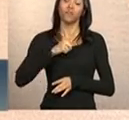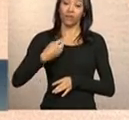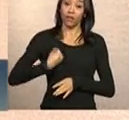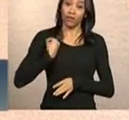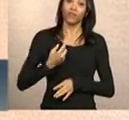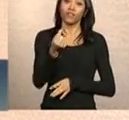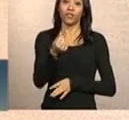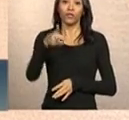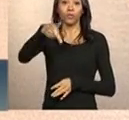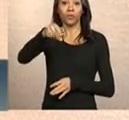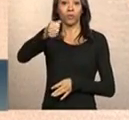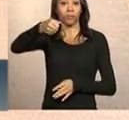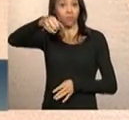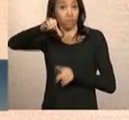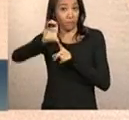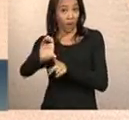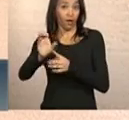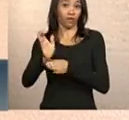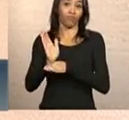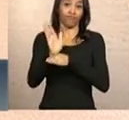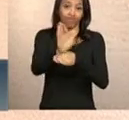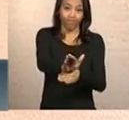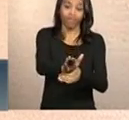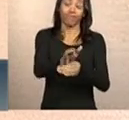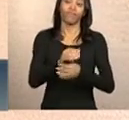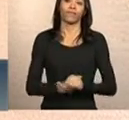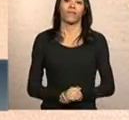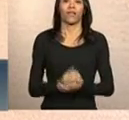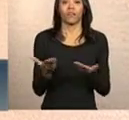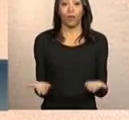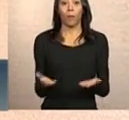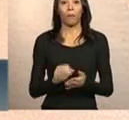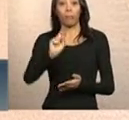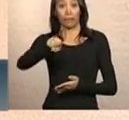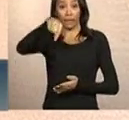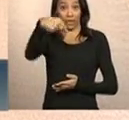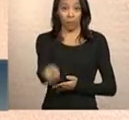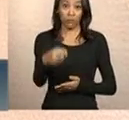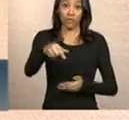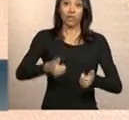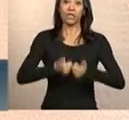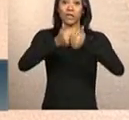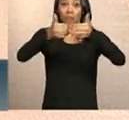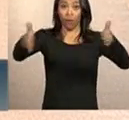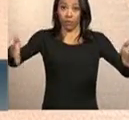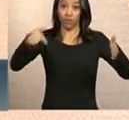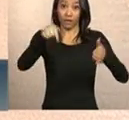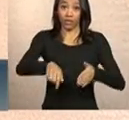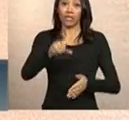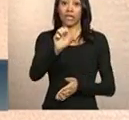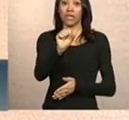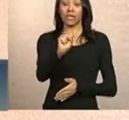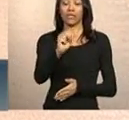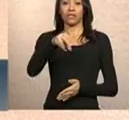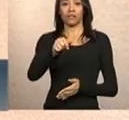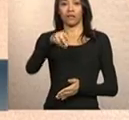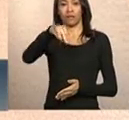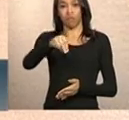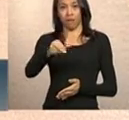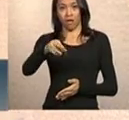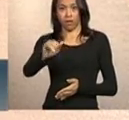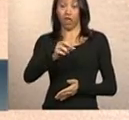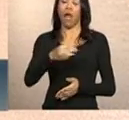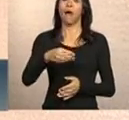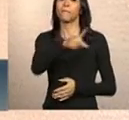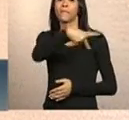recursos do PAC, o Programa de Aceleração do Crescimento. Bom, Malu, depois dessa inauguração aqui em Santa Maria, a presidenta Dilma segue